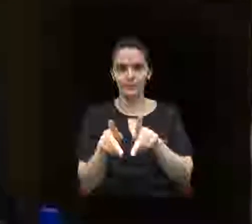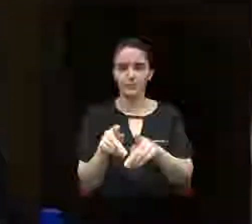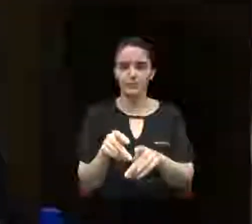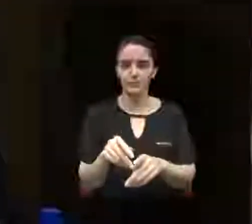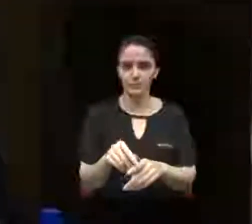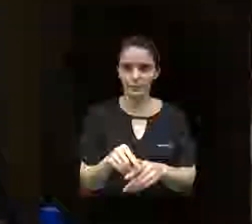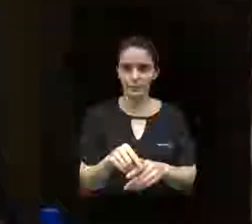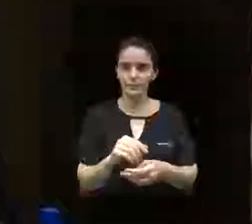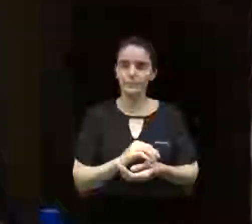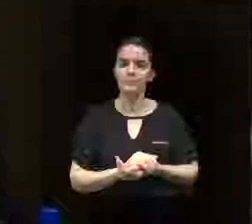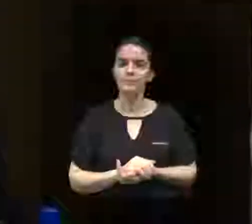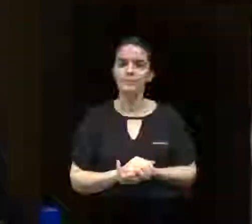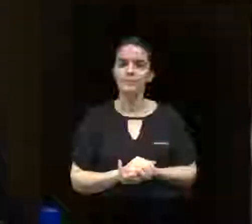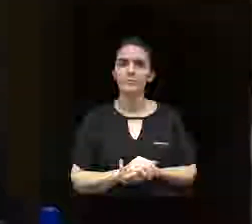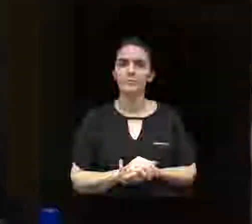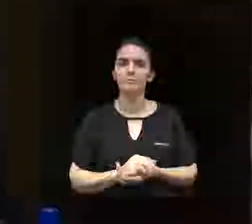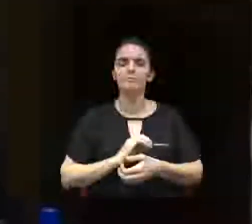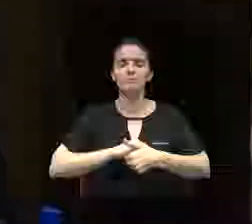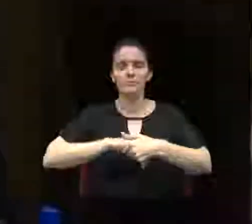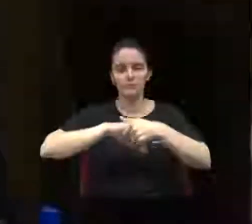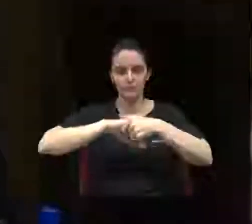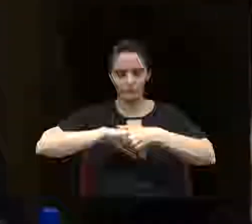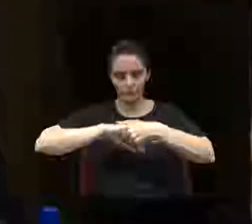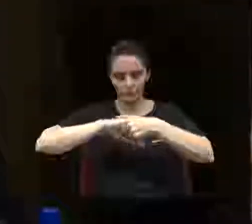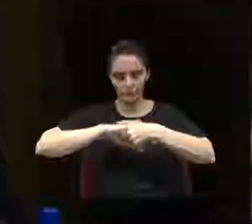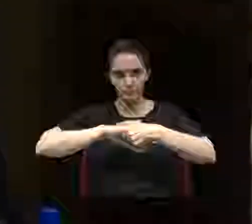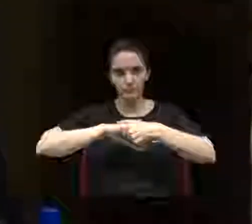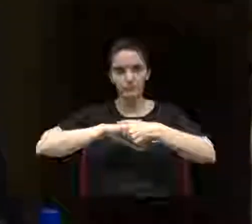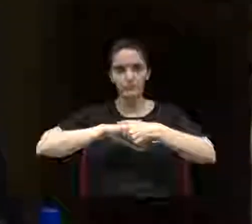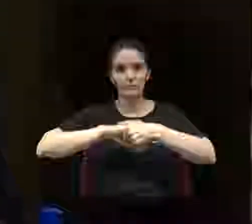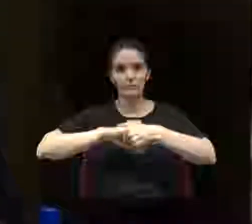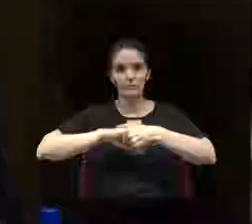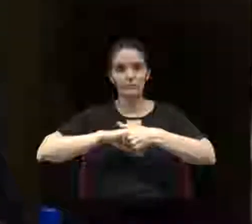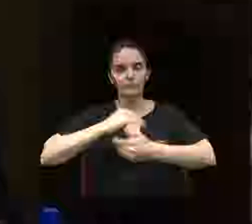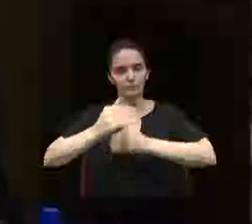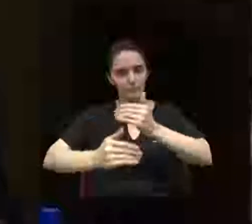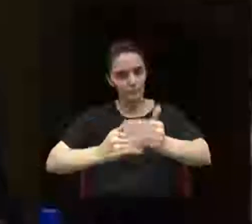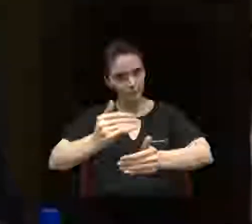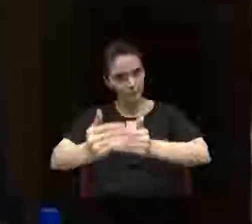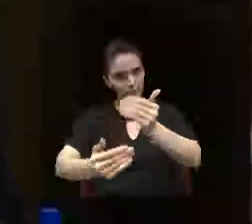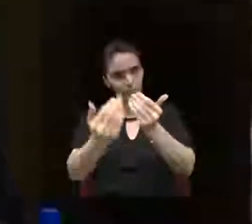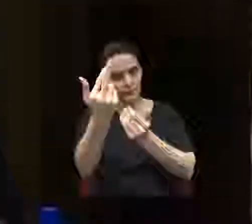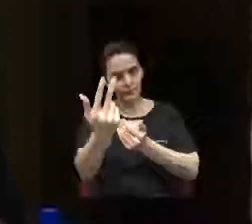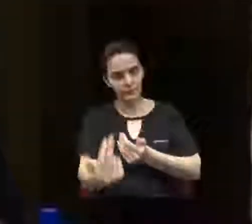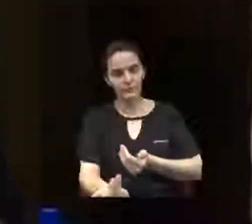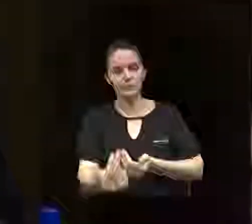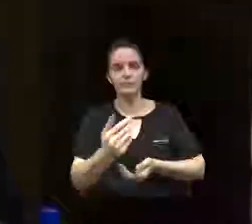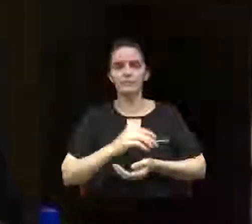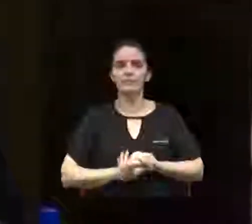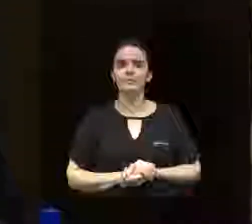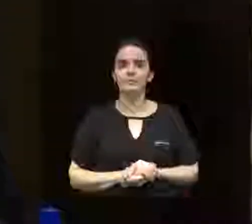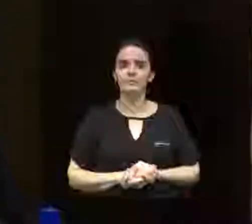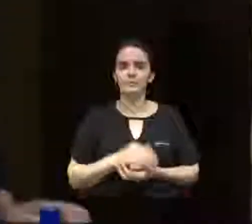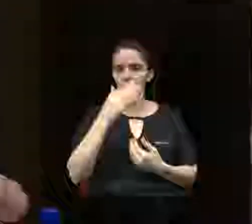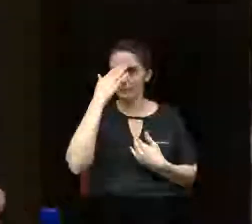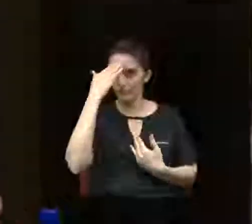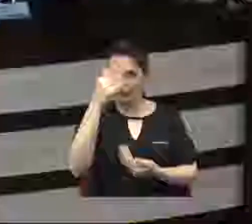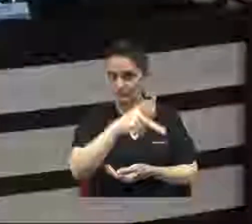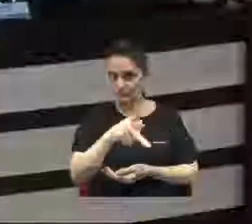situação do Alzheimer. Então, parabéns a você. Continue sempre com essa luta e estamos juntos. Obrigado, senhor